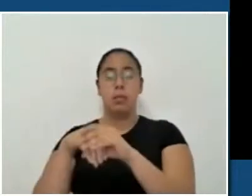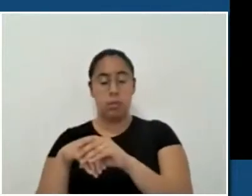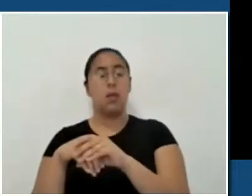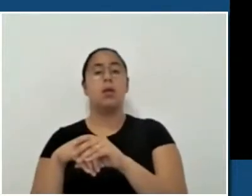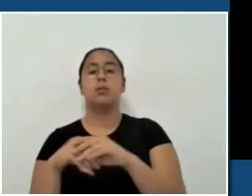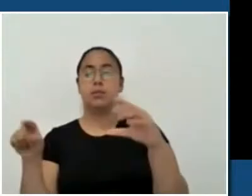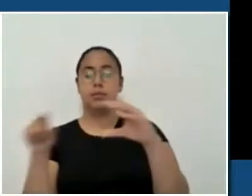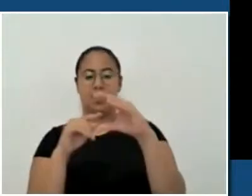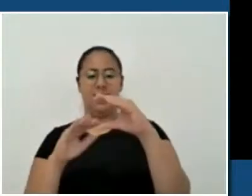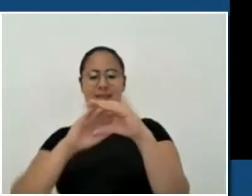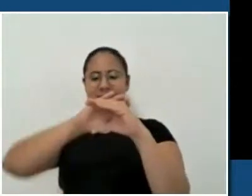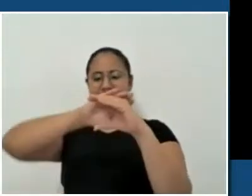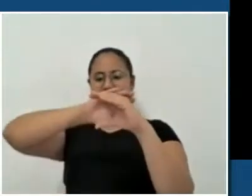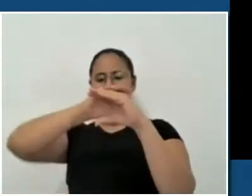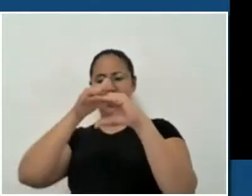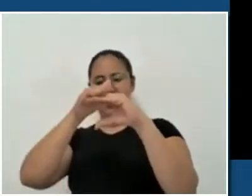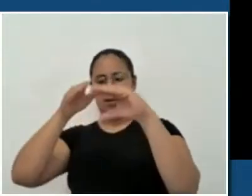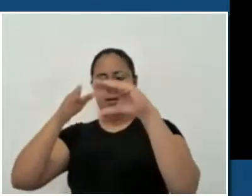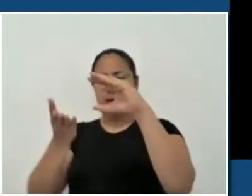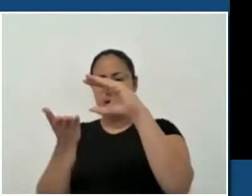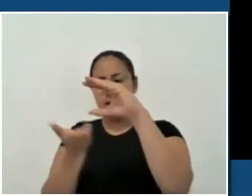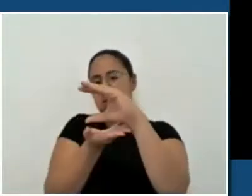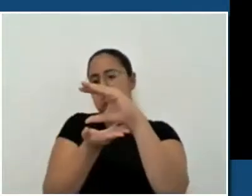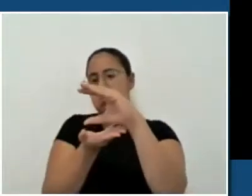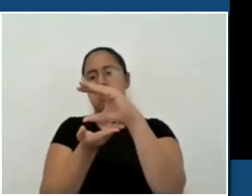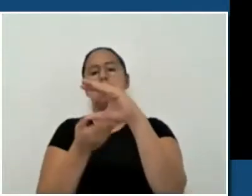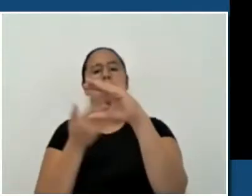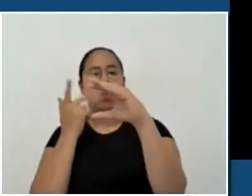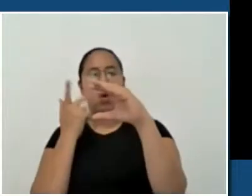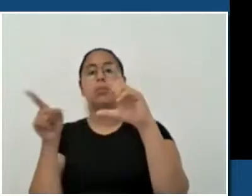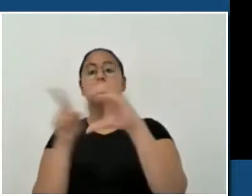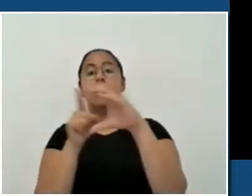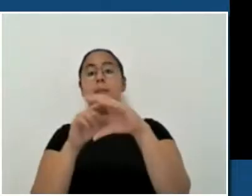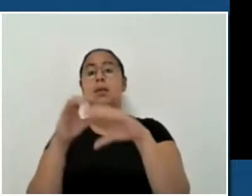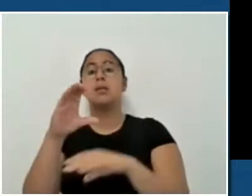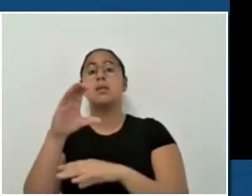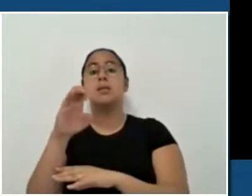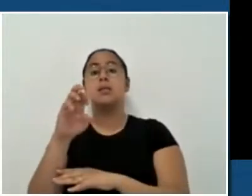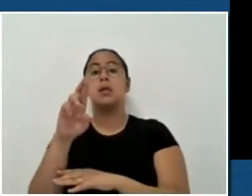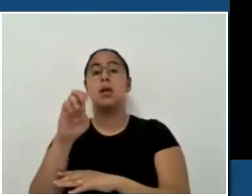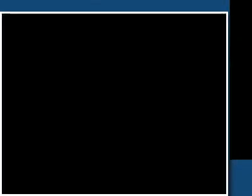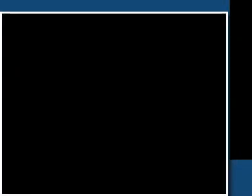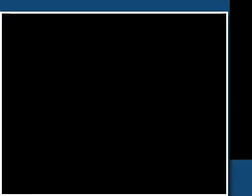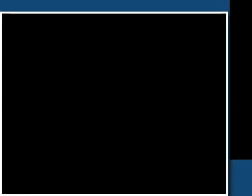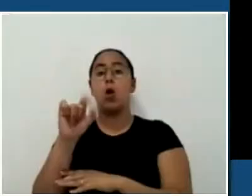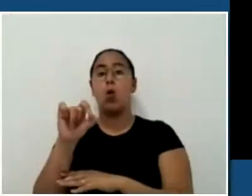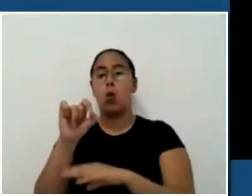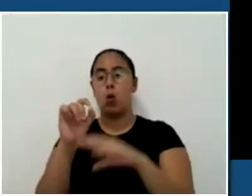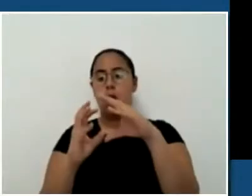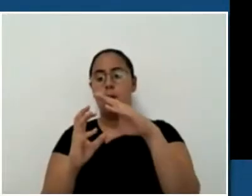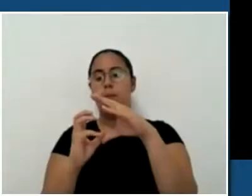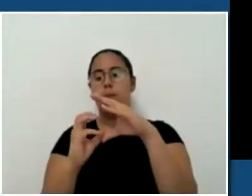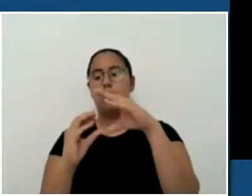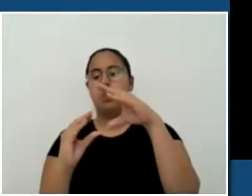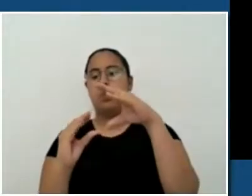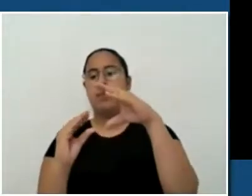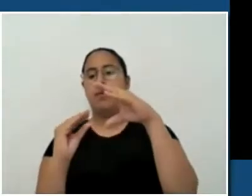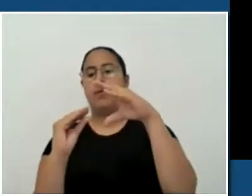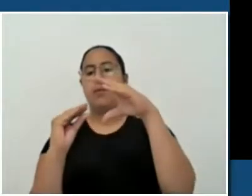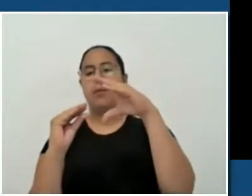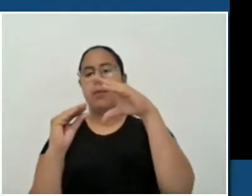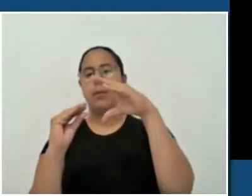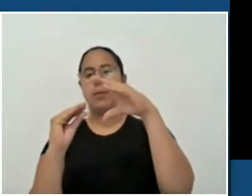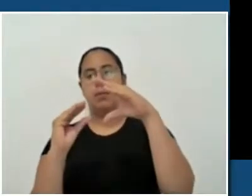descendentes do cérebro, e também redução do cerebelo no TDAH, enquanto tem coisas mais aumentadas no